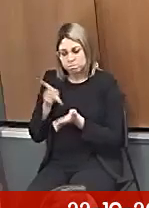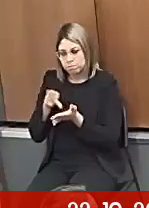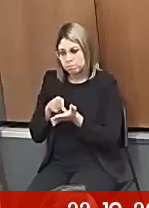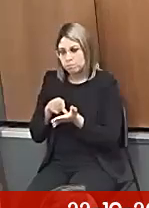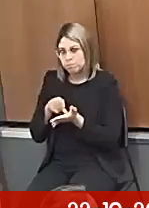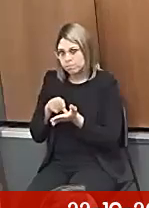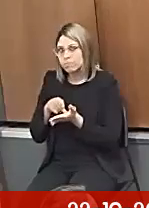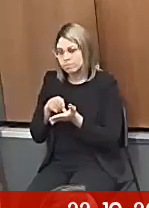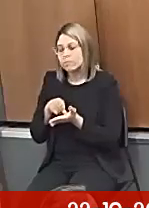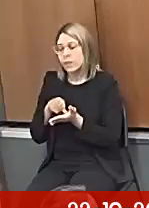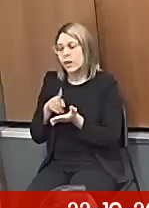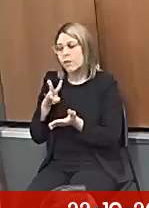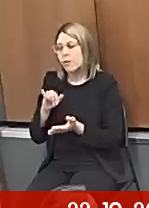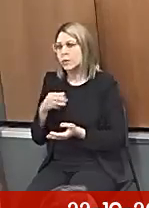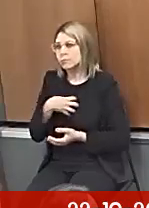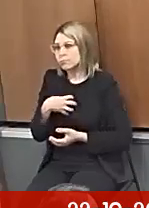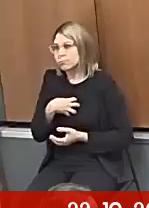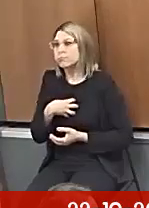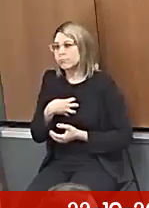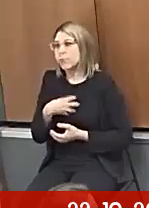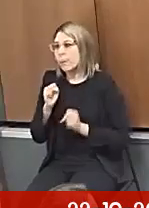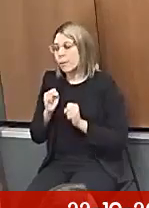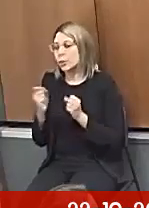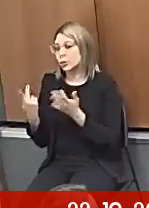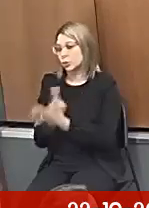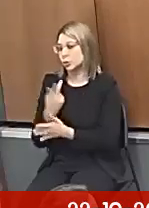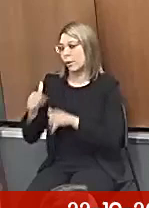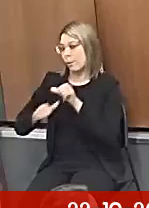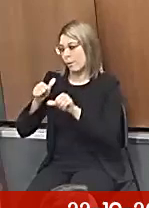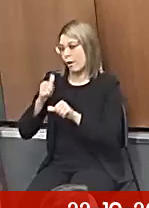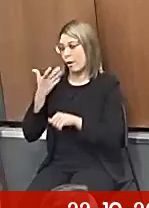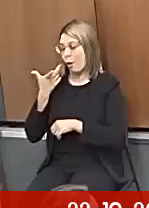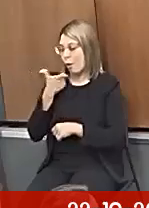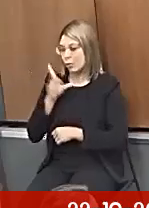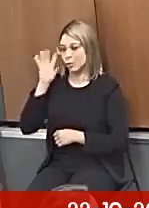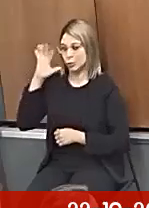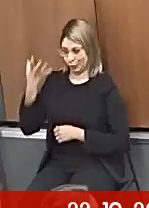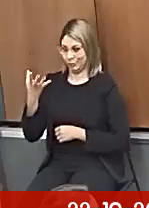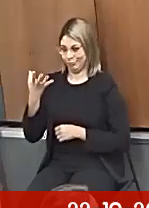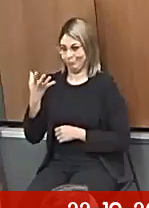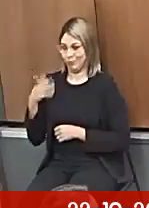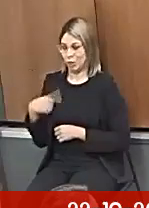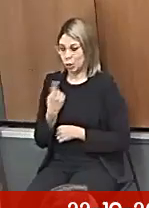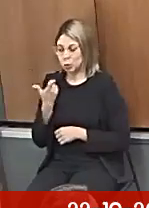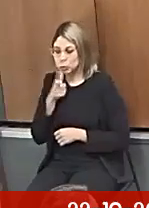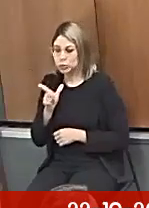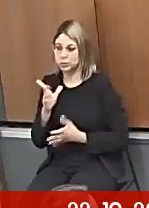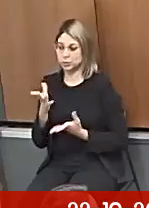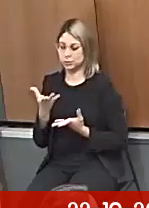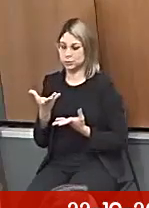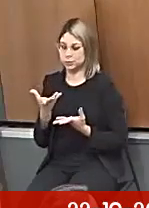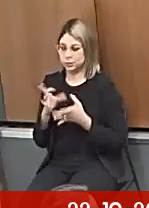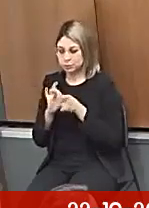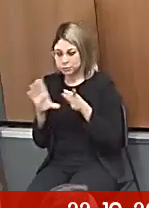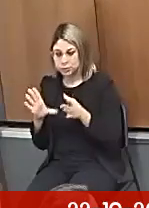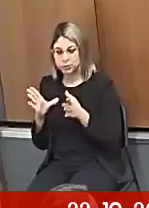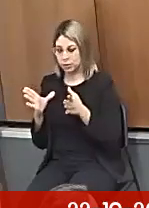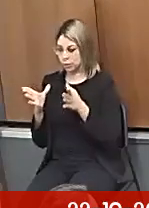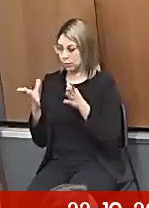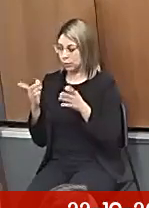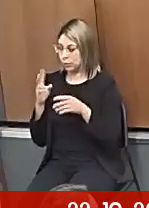uma expectativa de colocar esses sentimentos lá na frente com solução. Que nós encontremos as portas abertas para todas